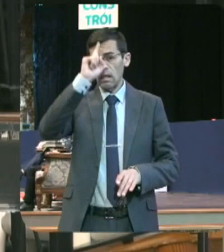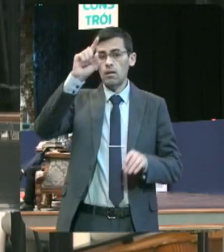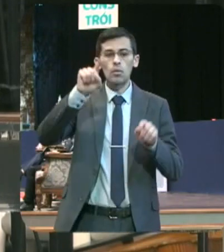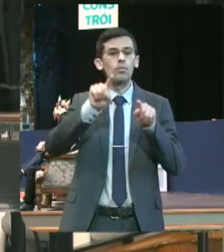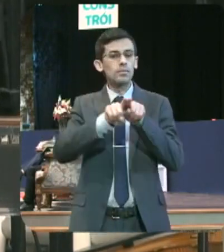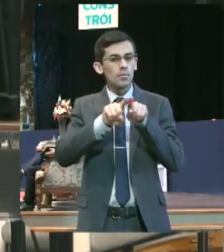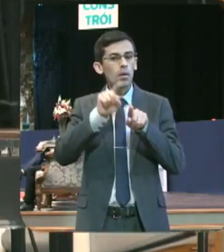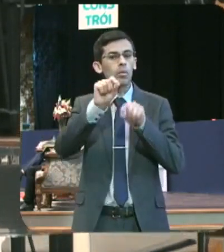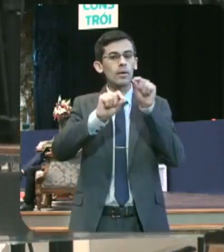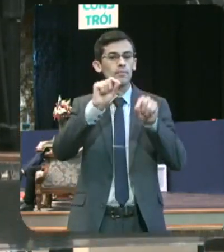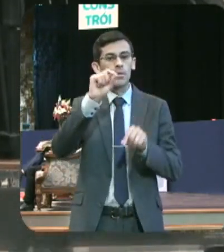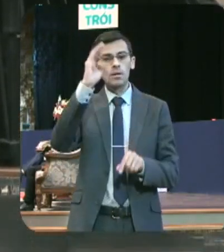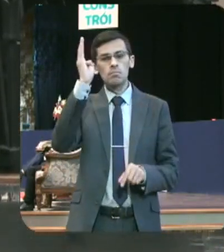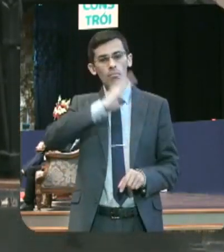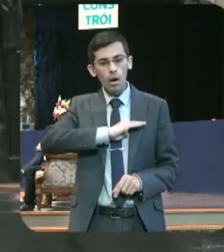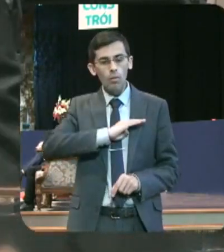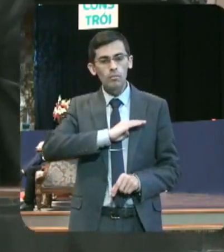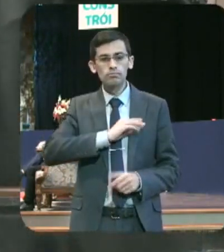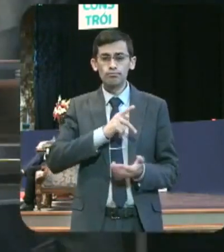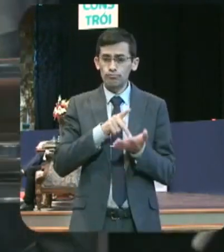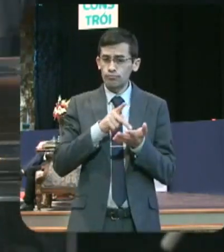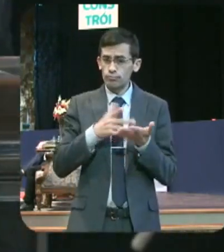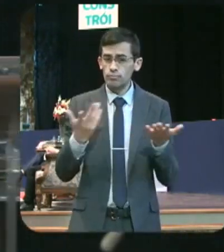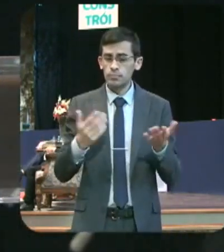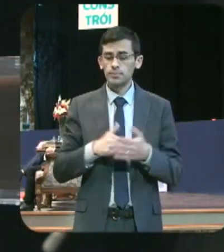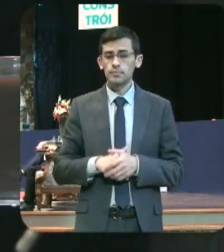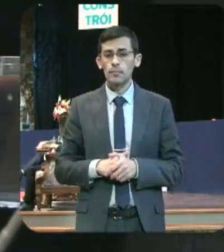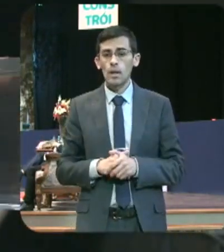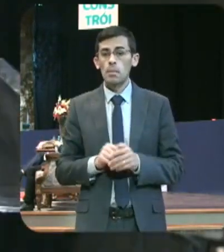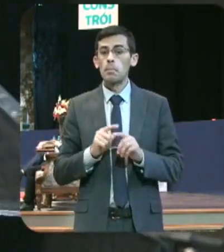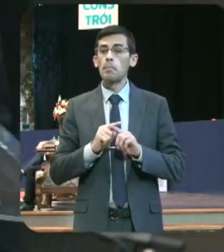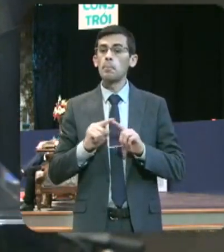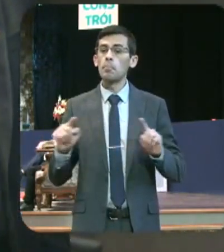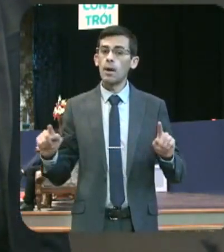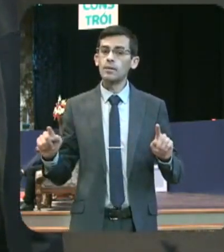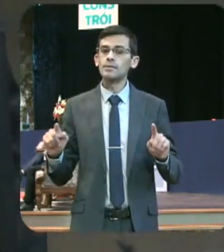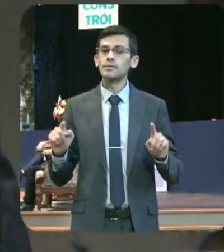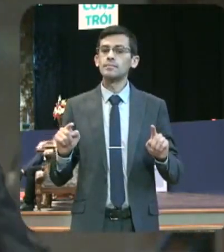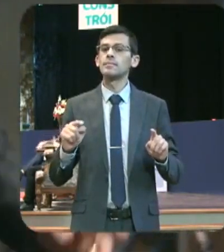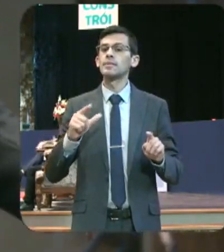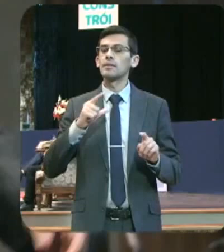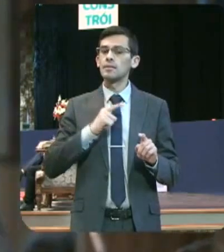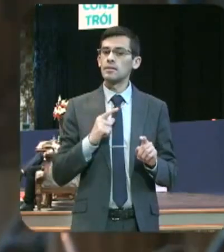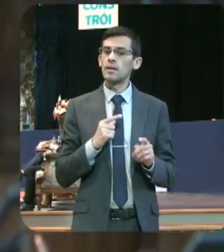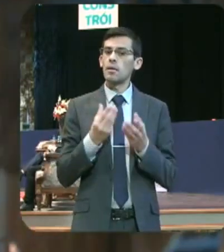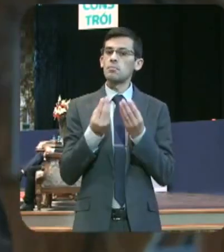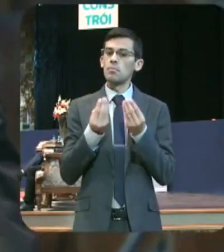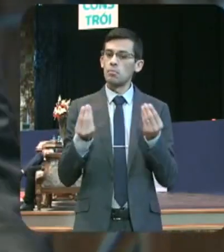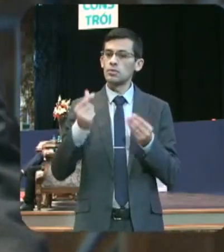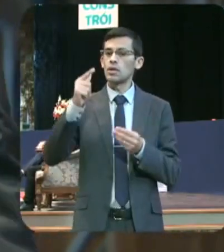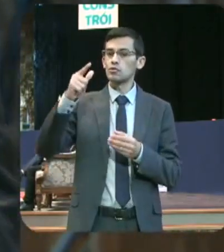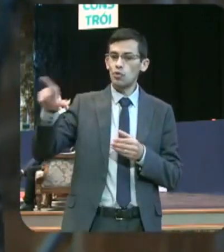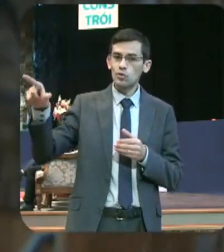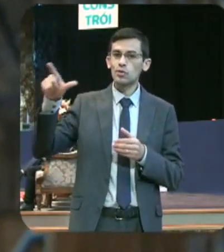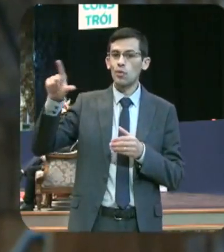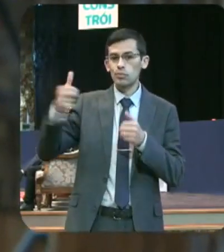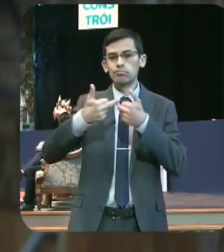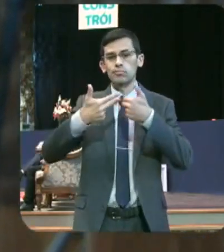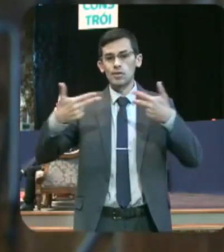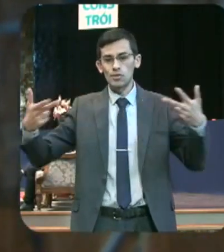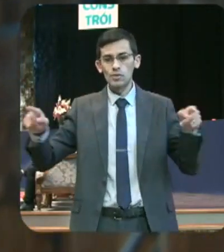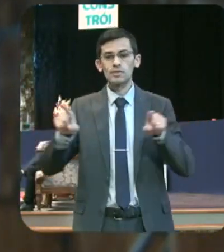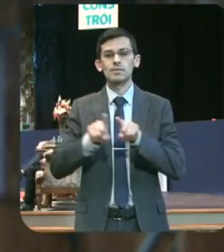ideia. Não é assim? Agora, não é só nisso não que a gente age desse jeito, não